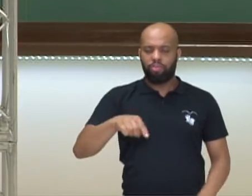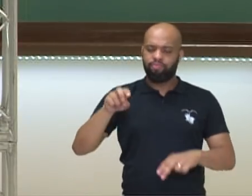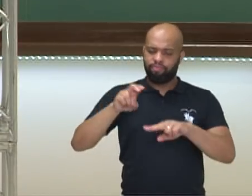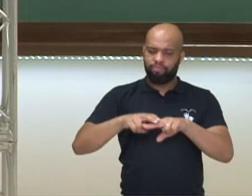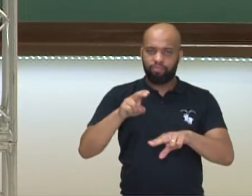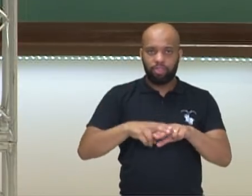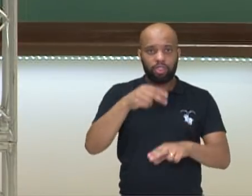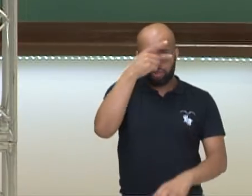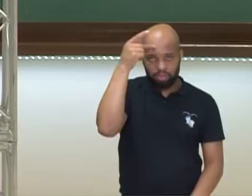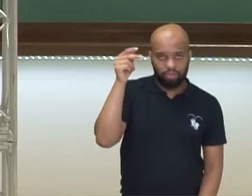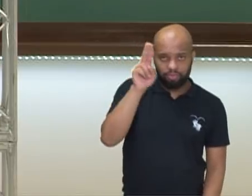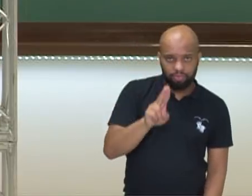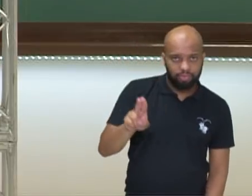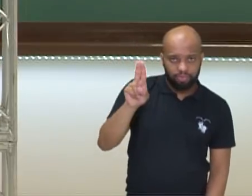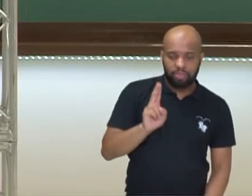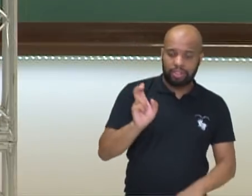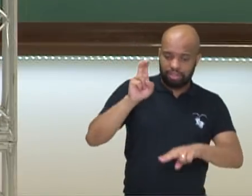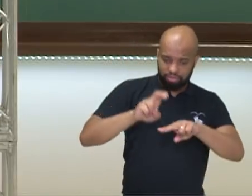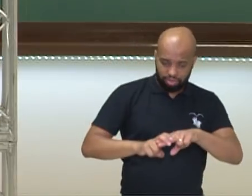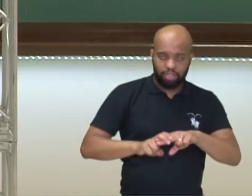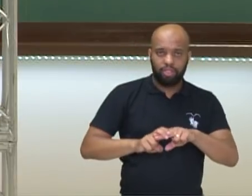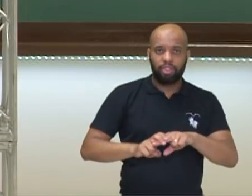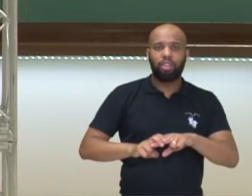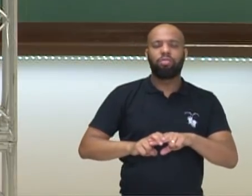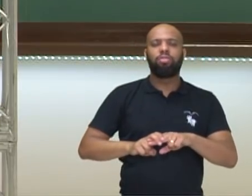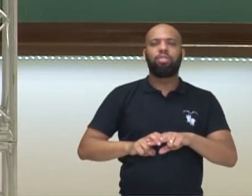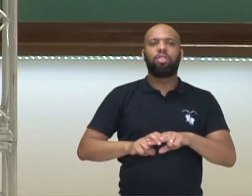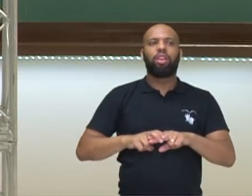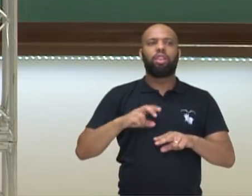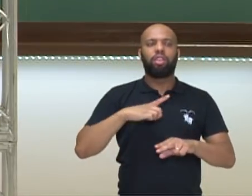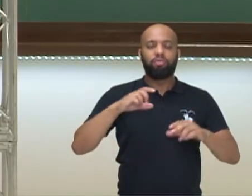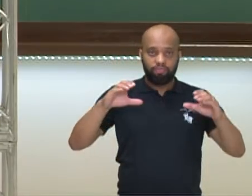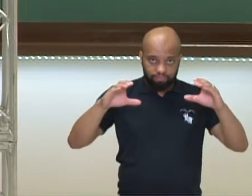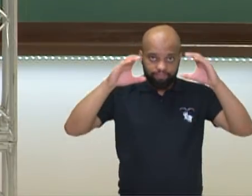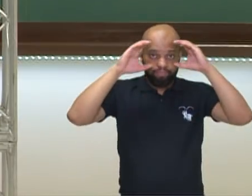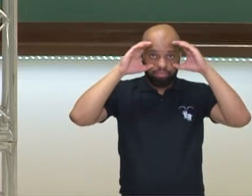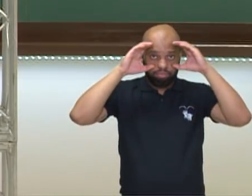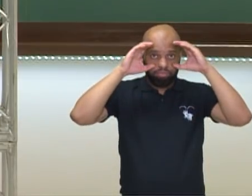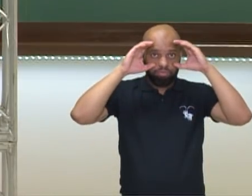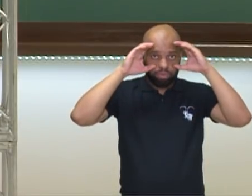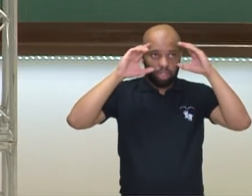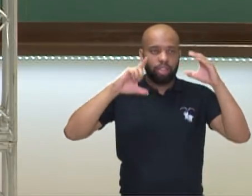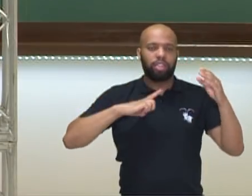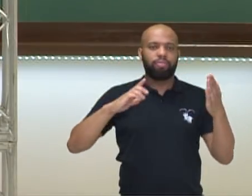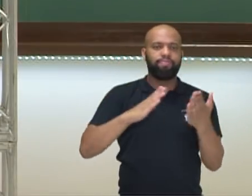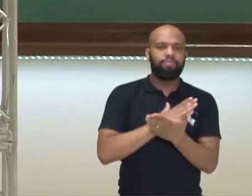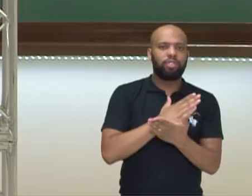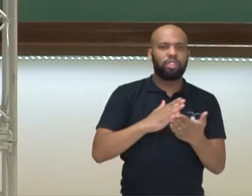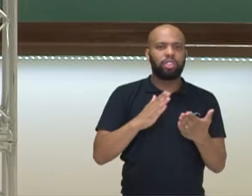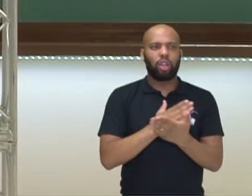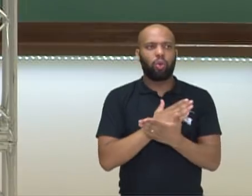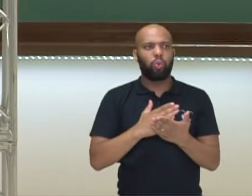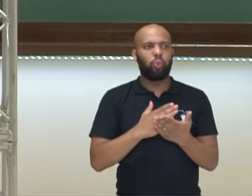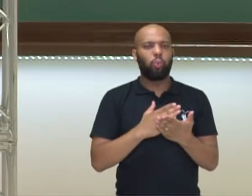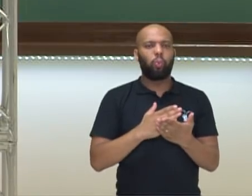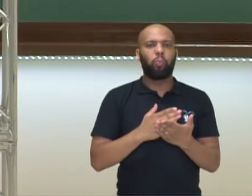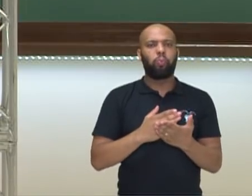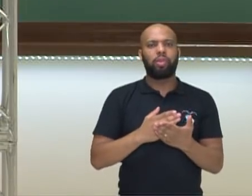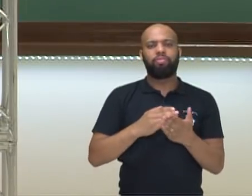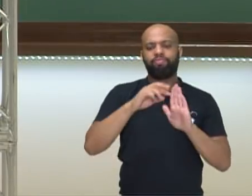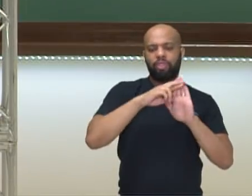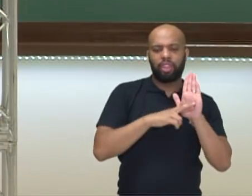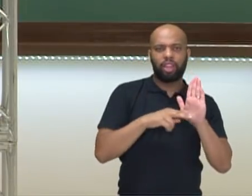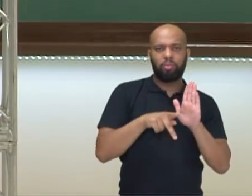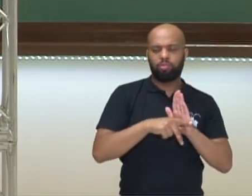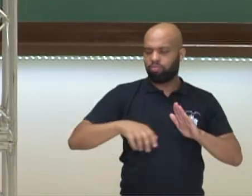o usuário senta nessa cadeira, coloca ali o óculos, existem alguns comandos nos braços dessa